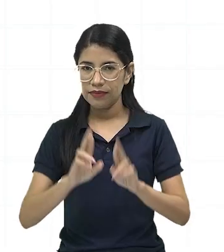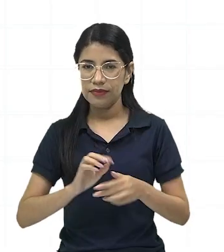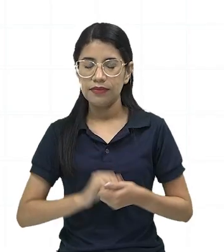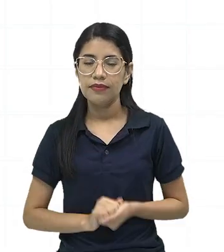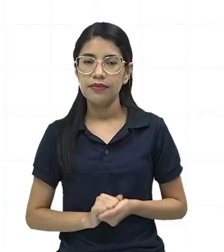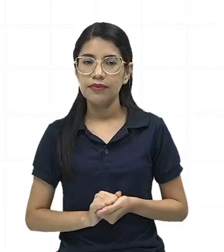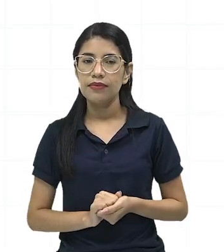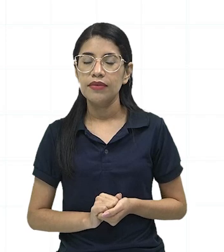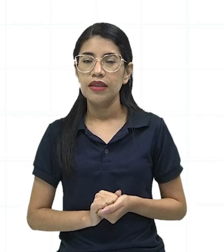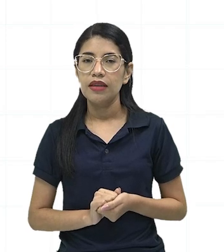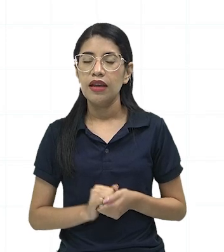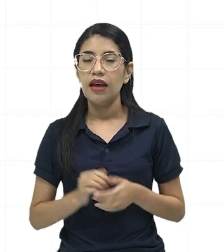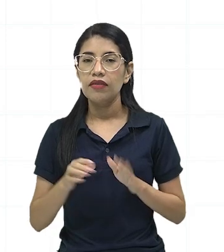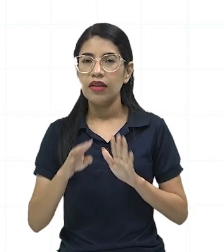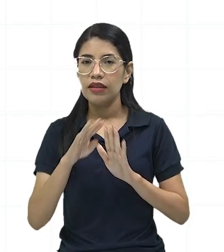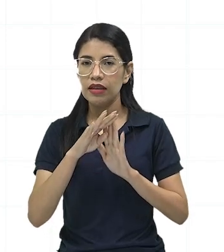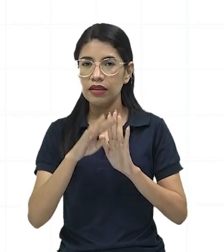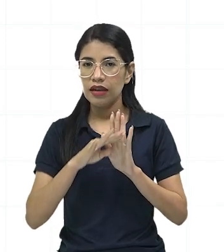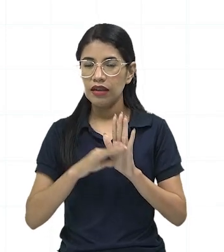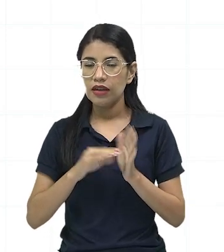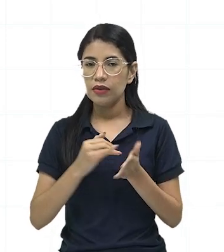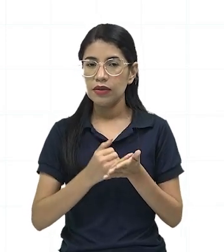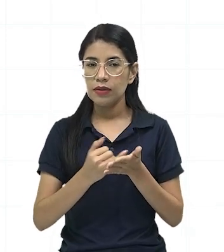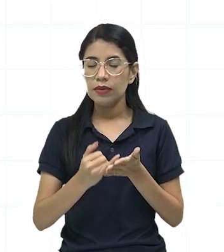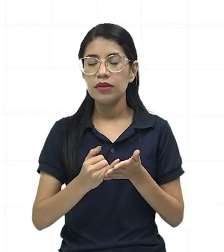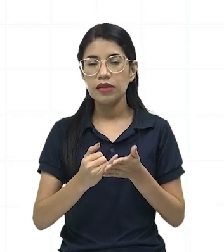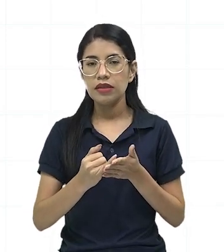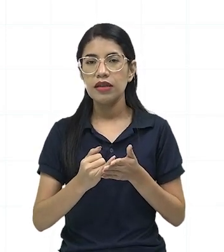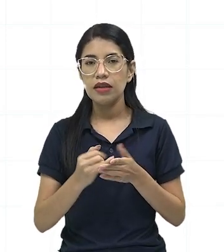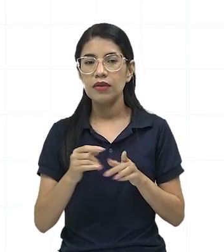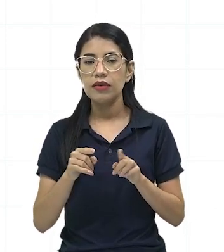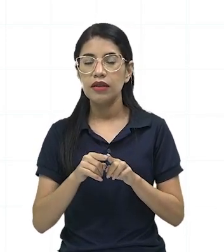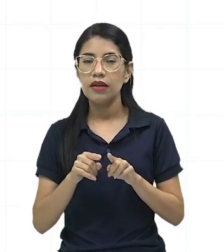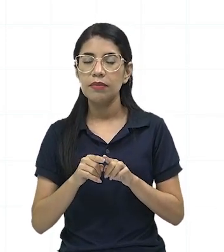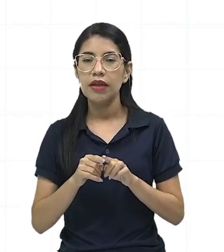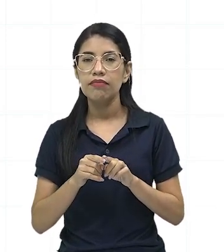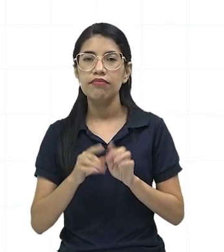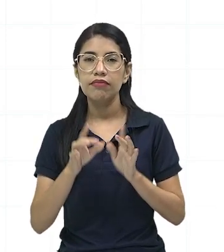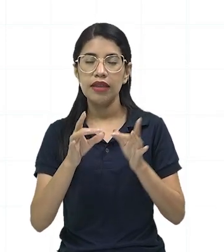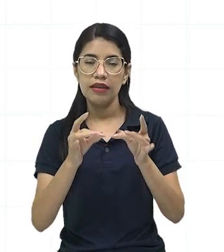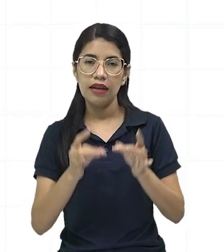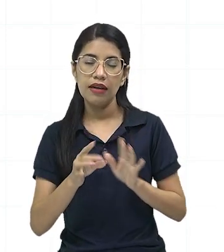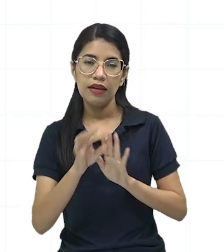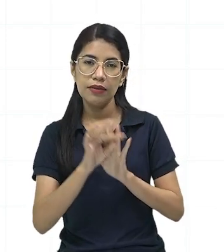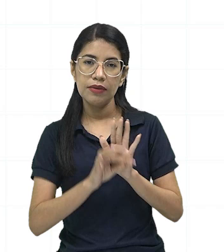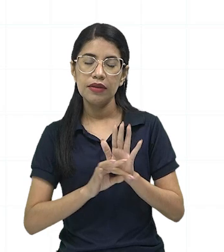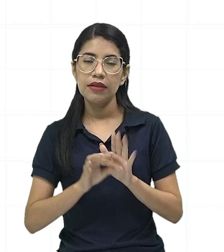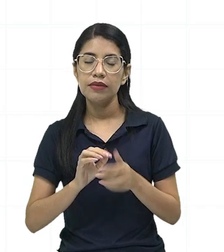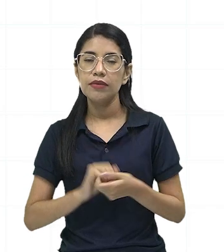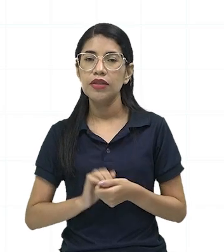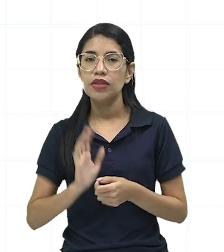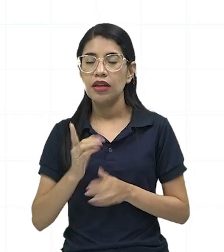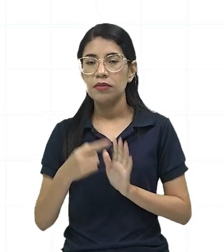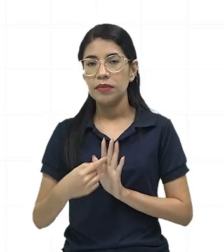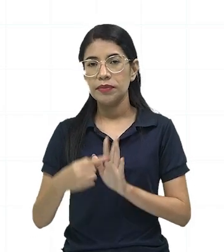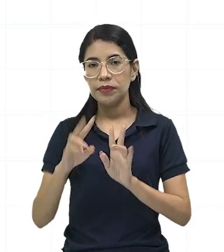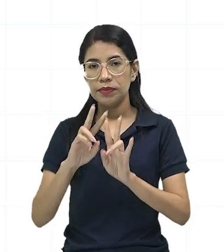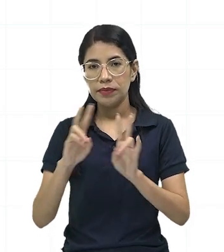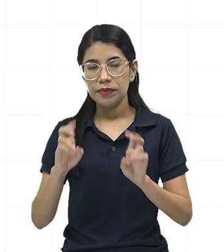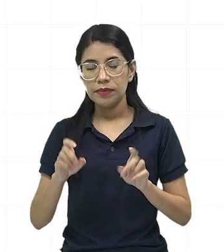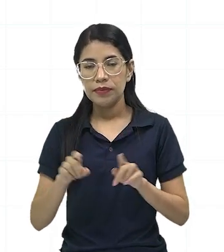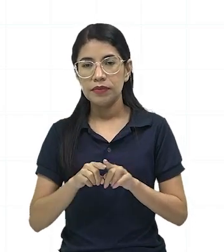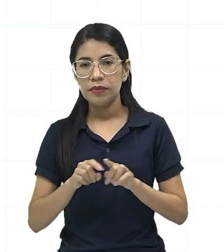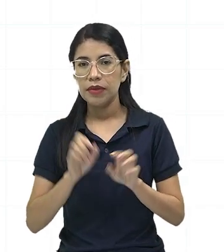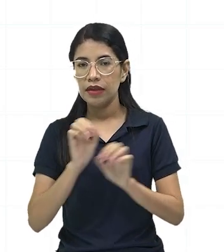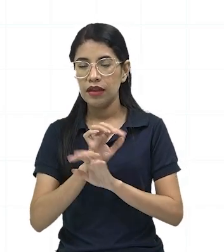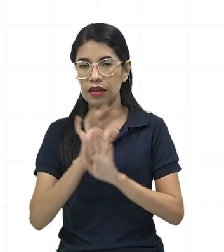essa divisão, né, sobre a introdução, na vida, todos devem ser tratados com respeito e dignidade, mas nem sempre é assim, já apresentando essa temática de forma